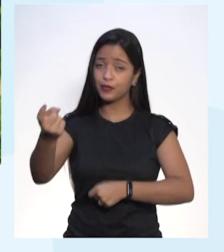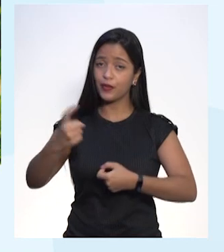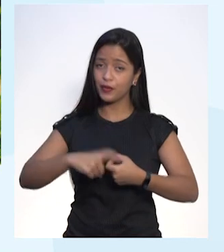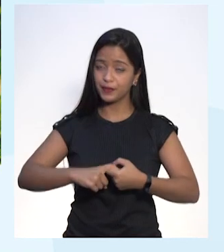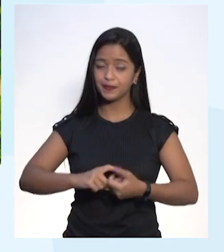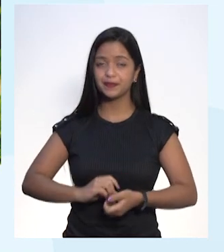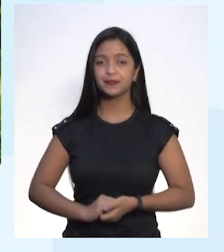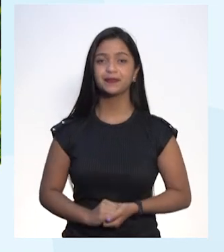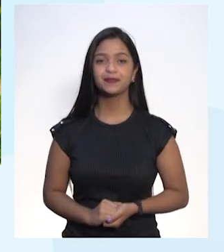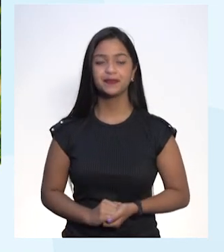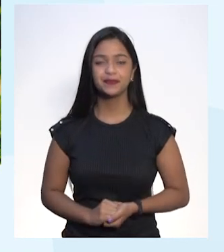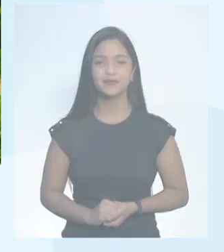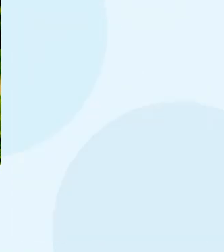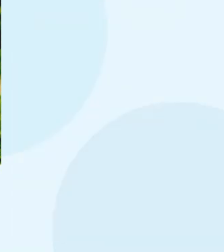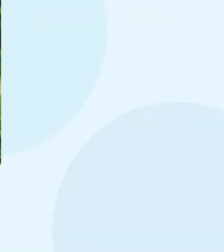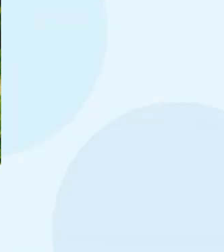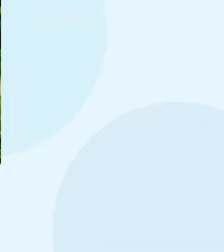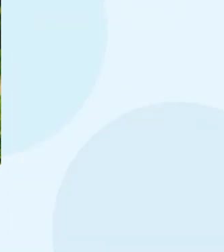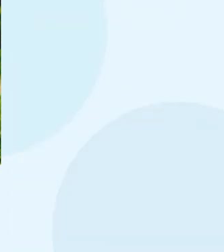já.